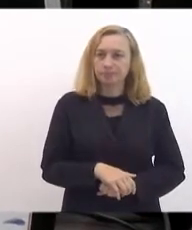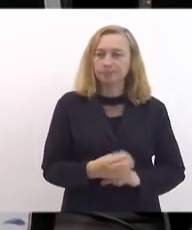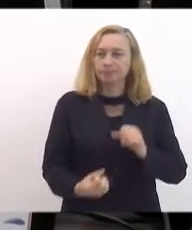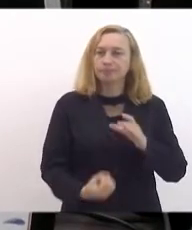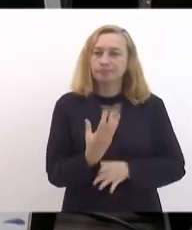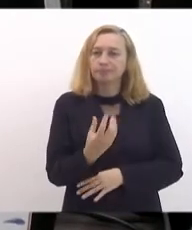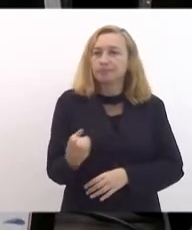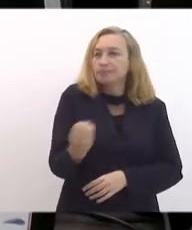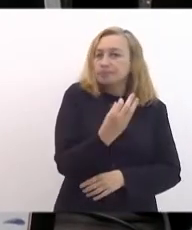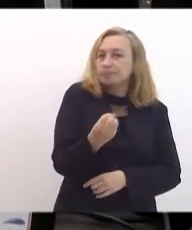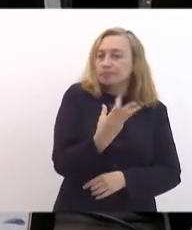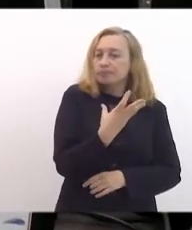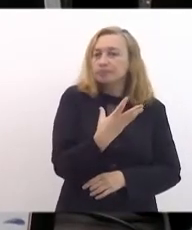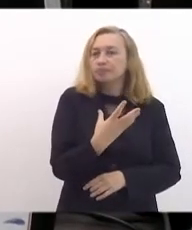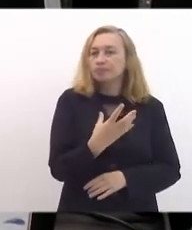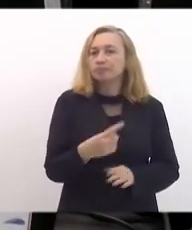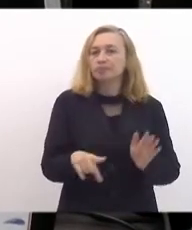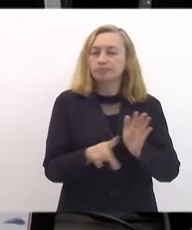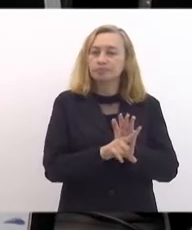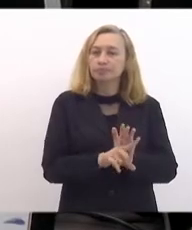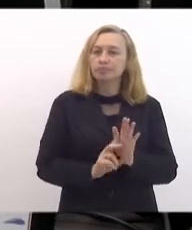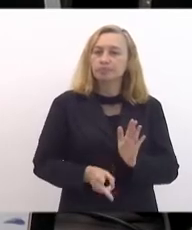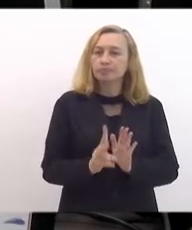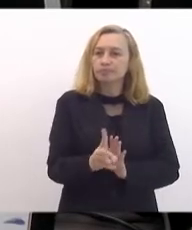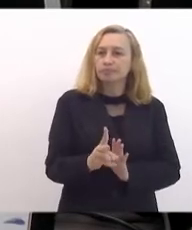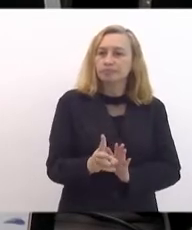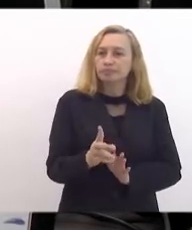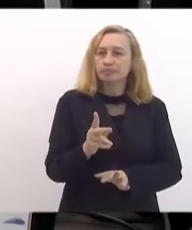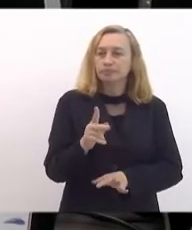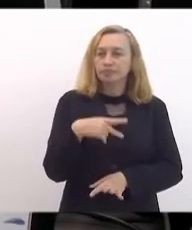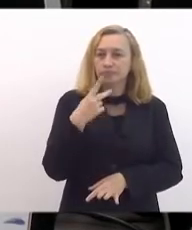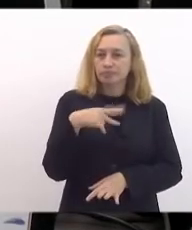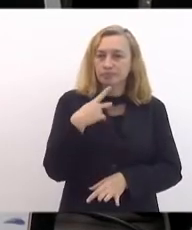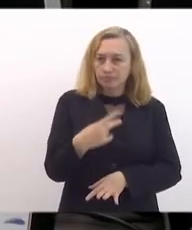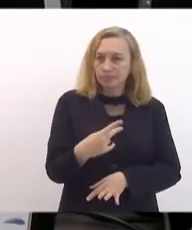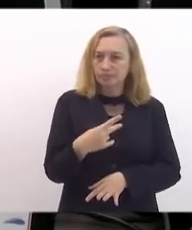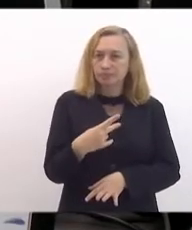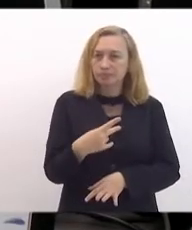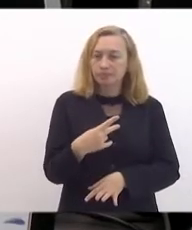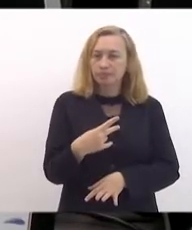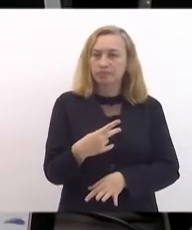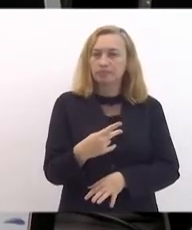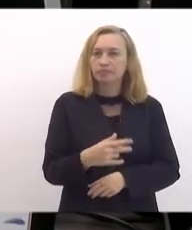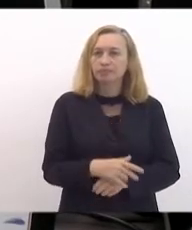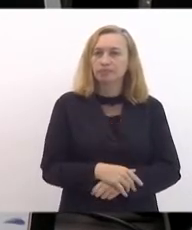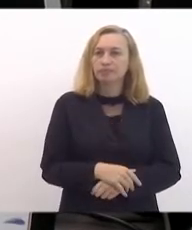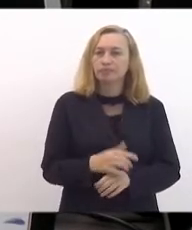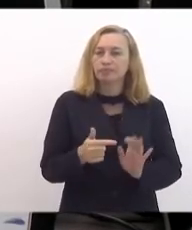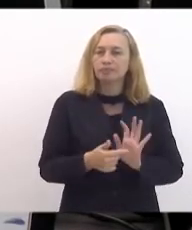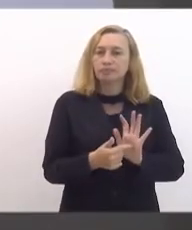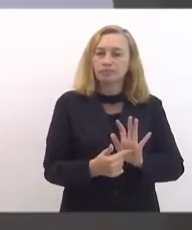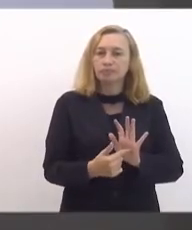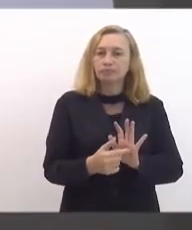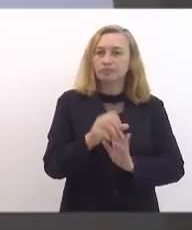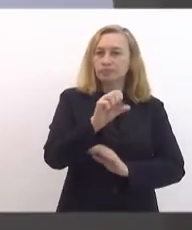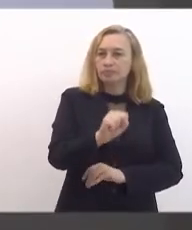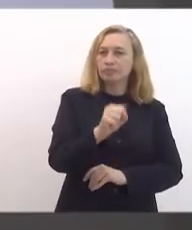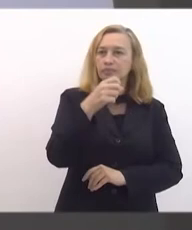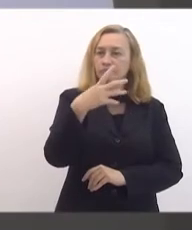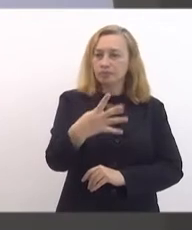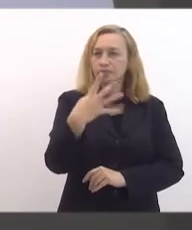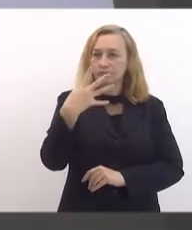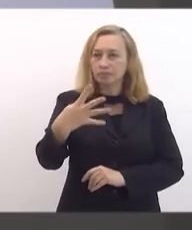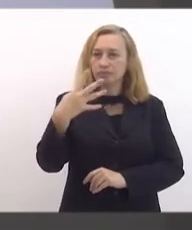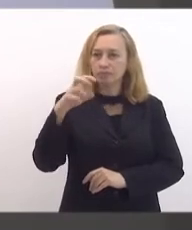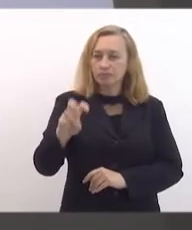desses novos atos sempre que se fala em condição é se mencionará 8445 porque senão